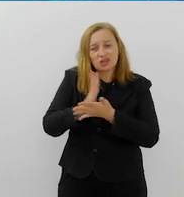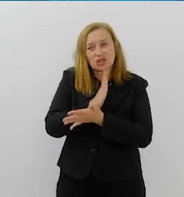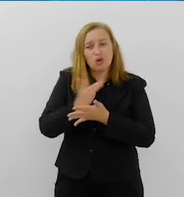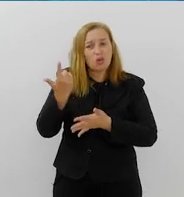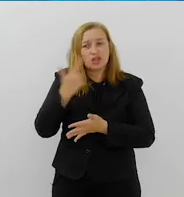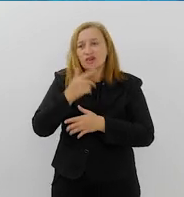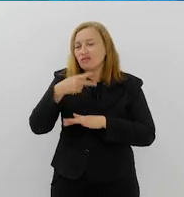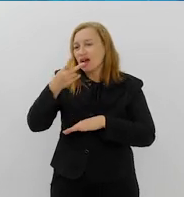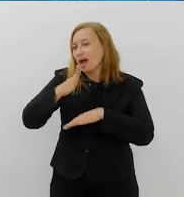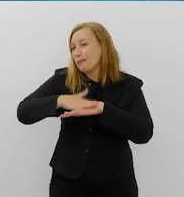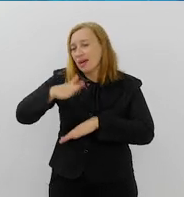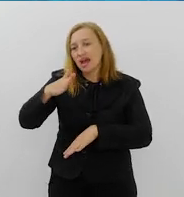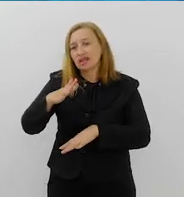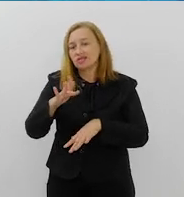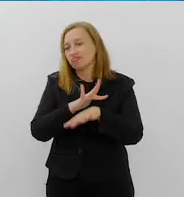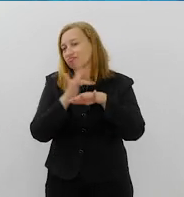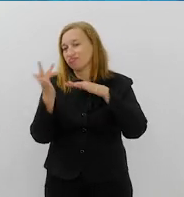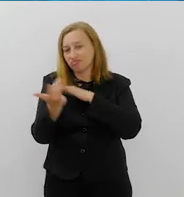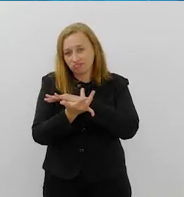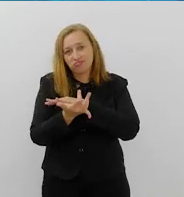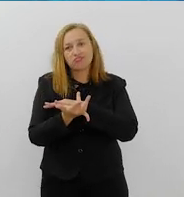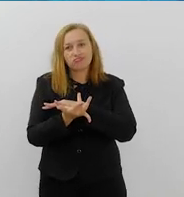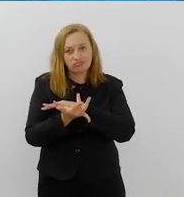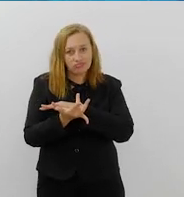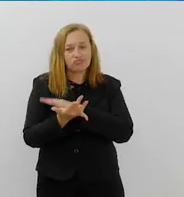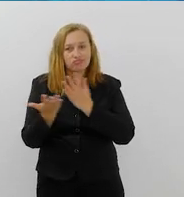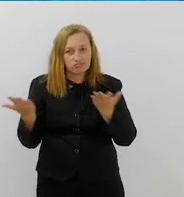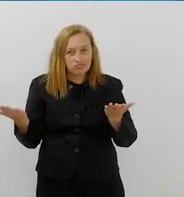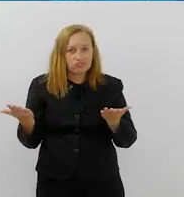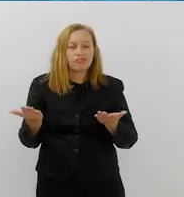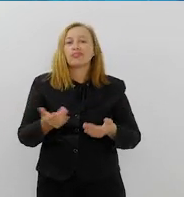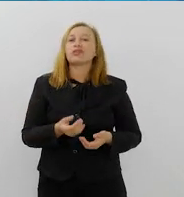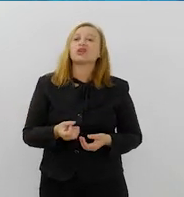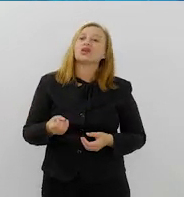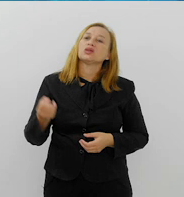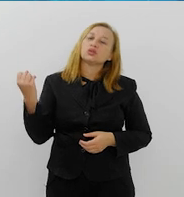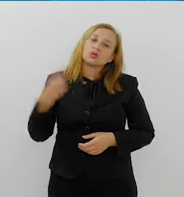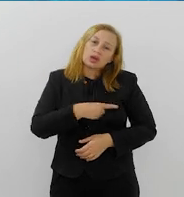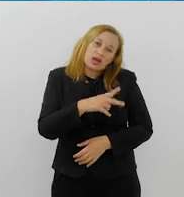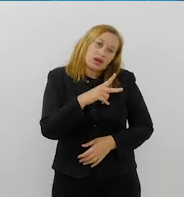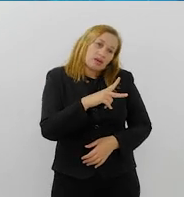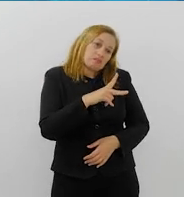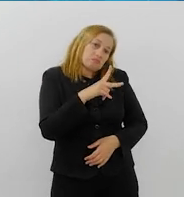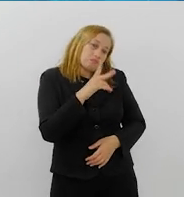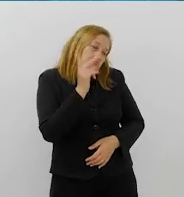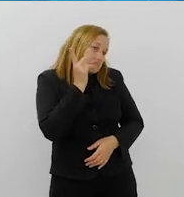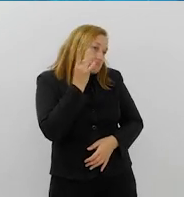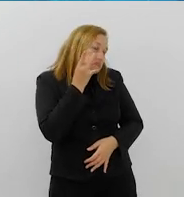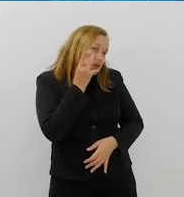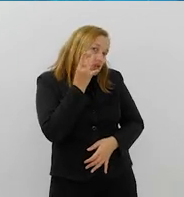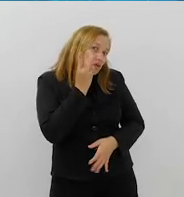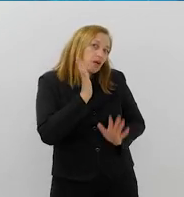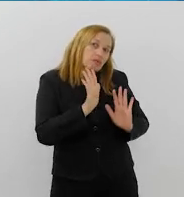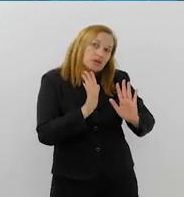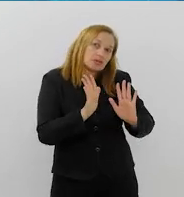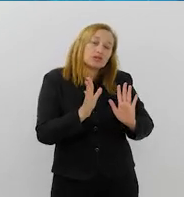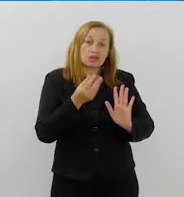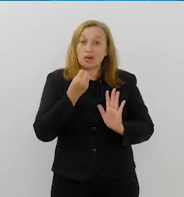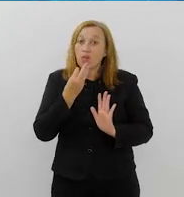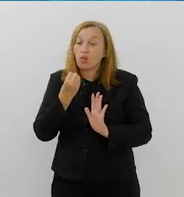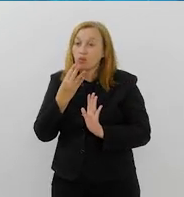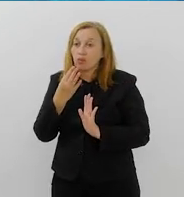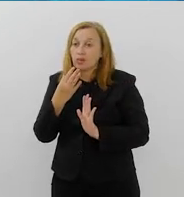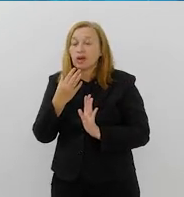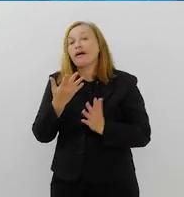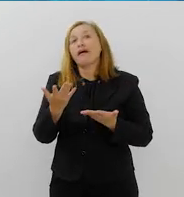às vezes, ela vai conseguir se expressar melhor dentro do lá na rede social. Então, isso é